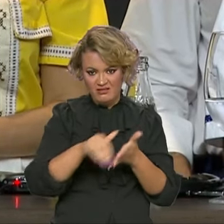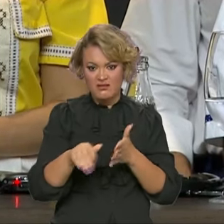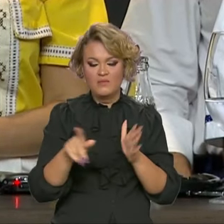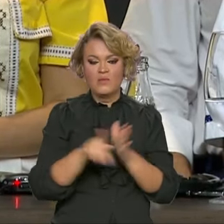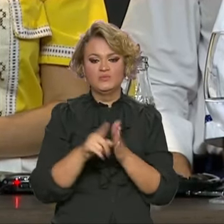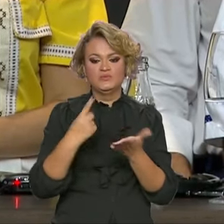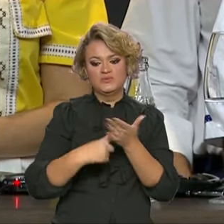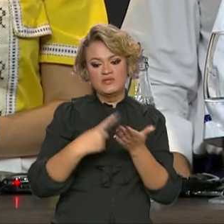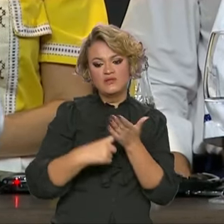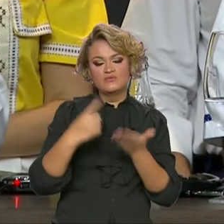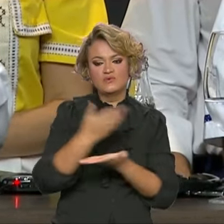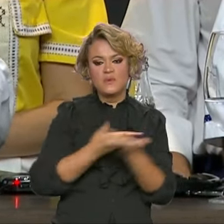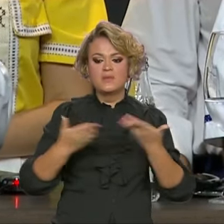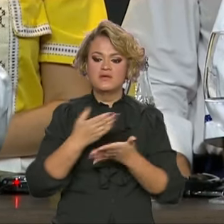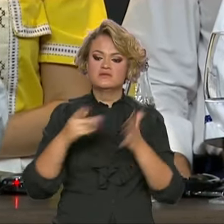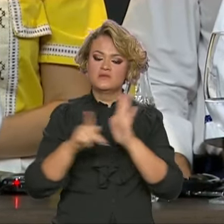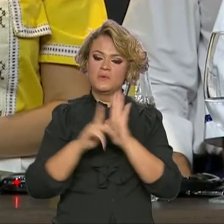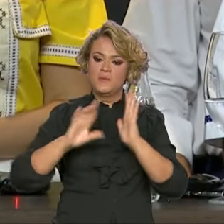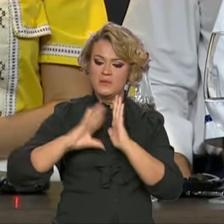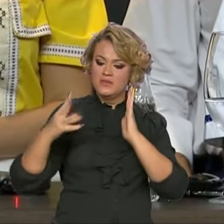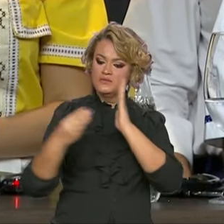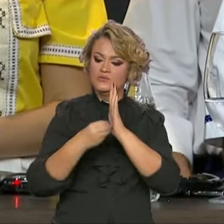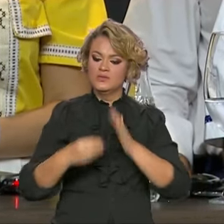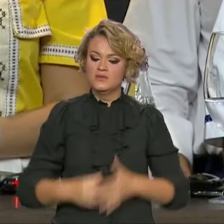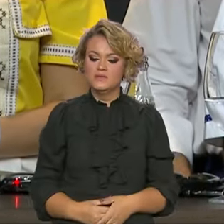do Tratado de Cooperação Amazônica,